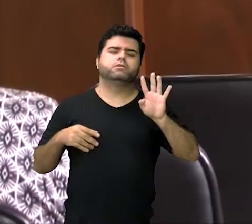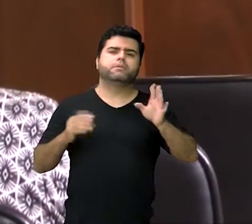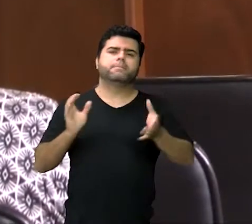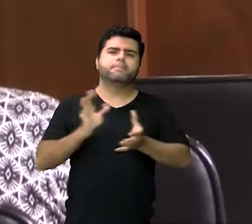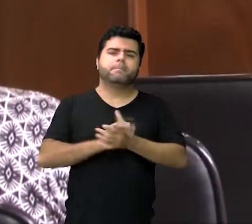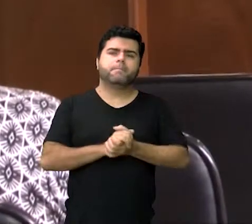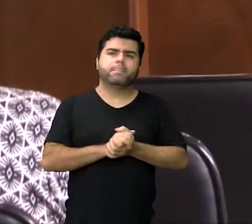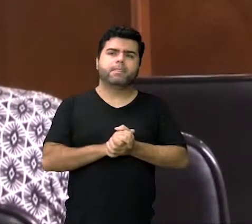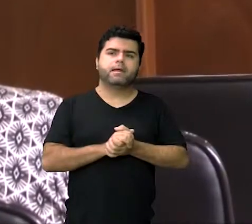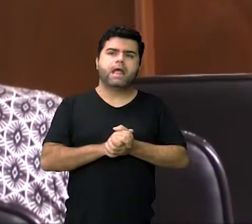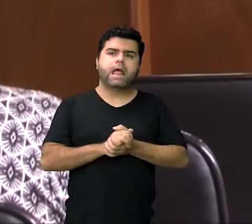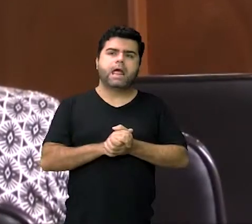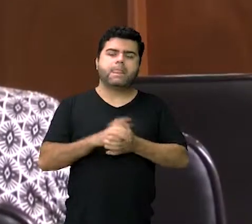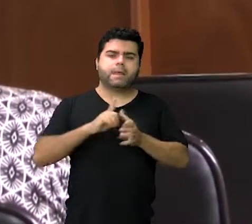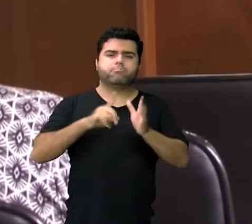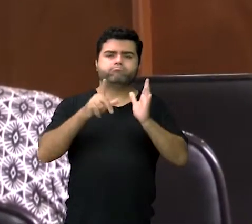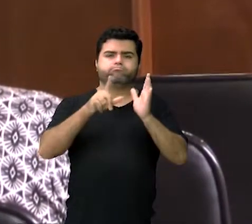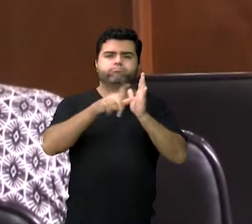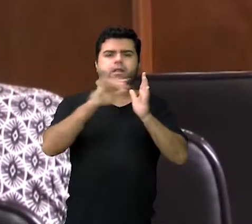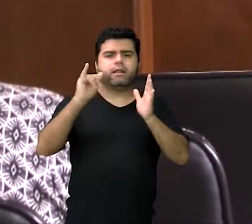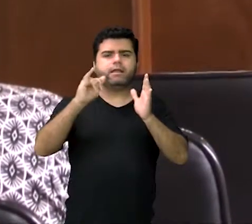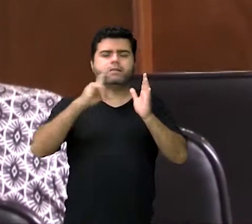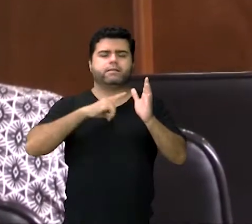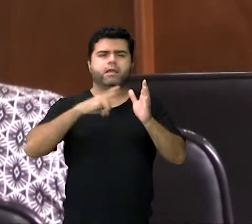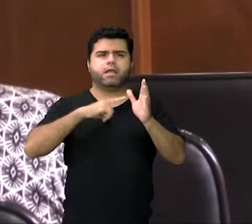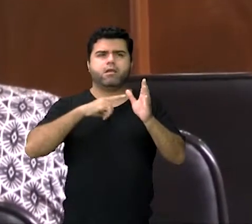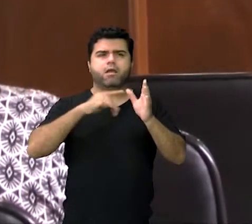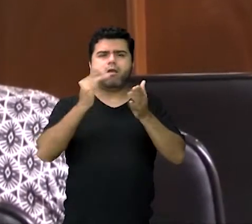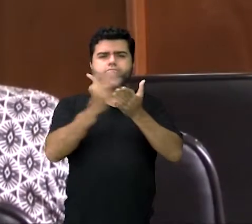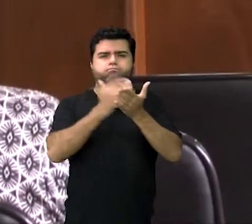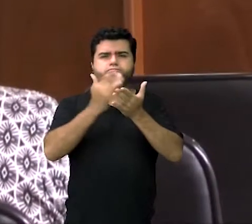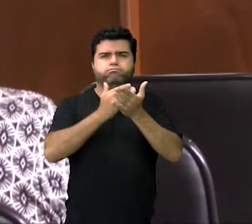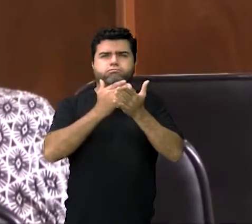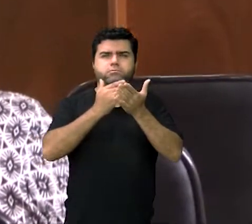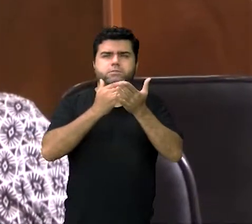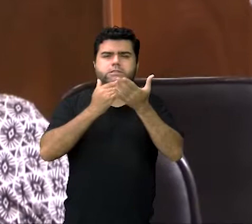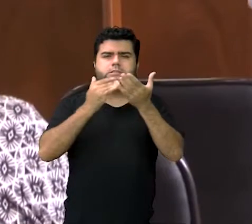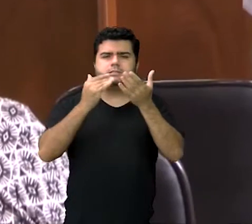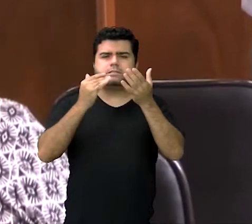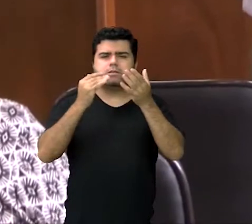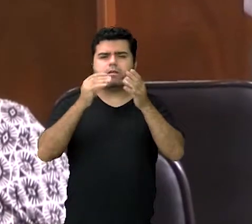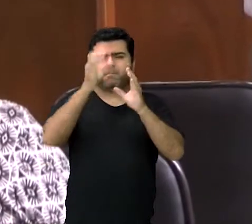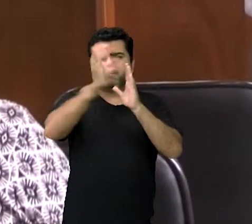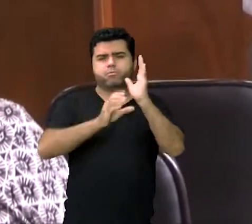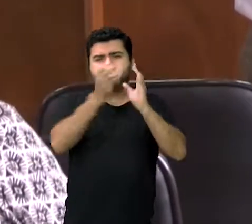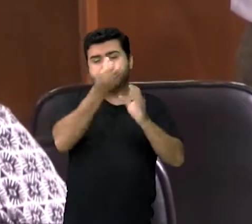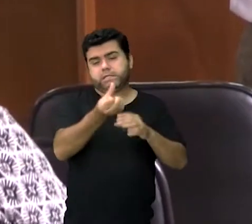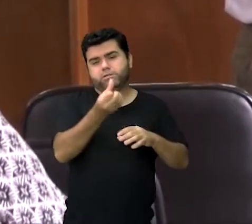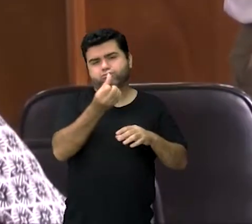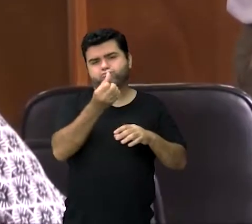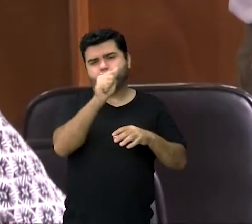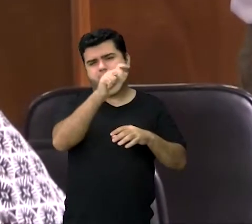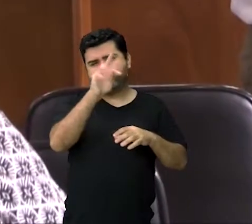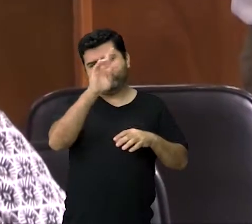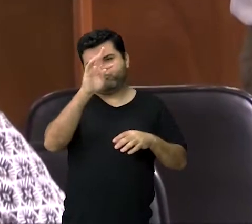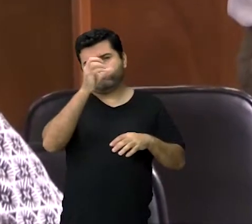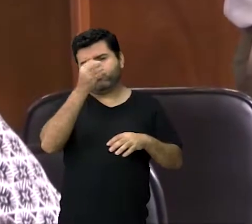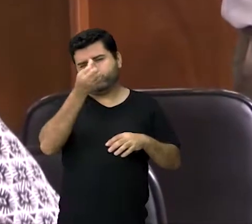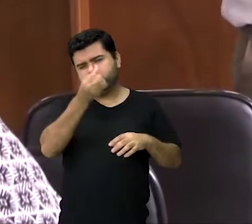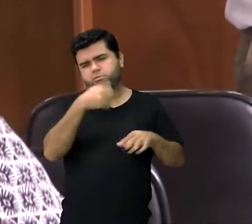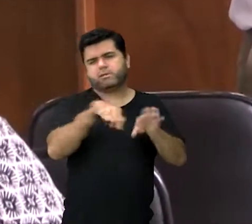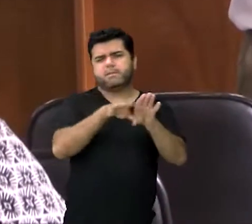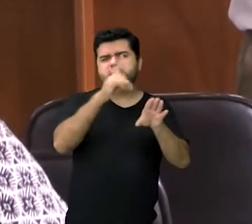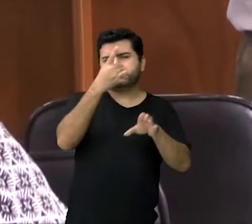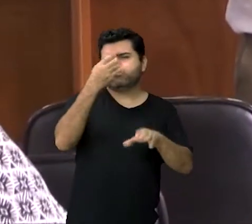Na Constituição, nós temos no artigo 5º, artigo 6º, e, se não me engano, no artigo 196 também, que ele